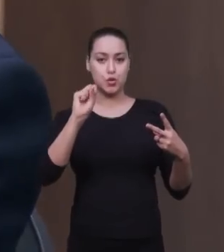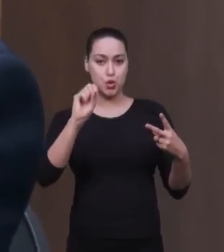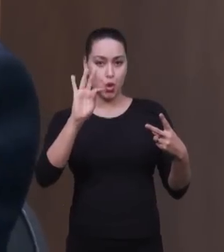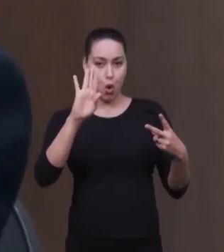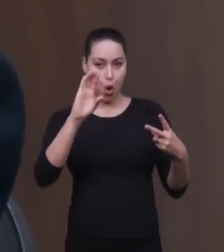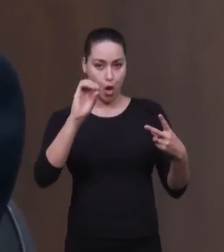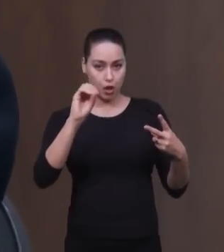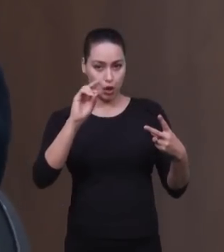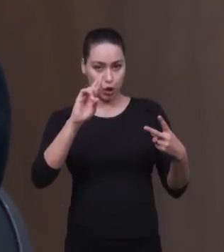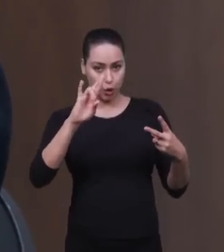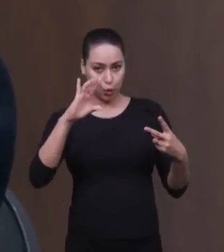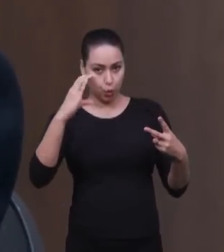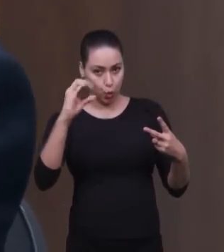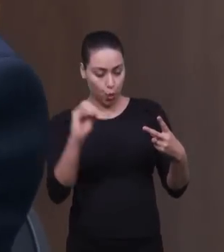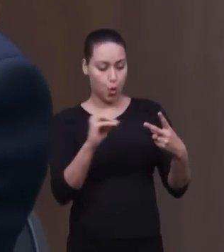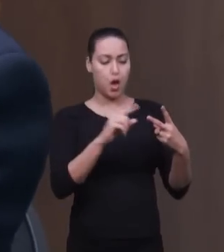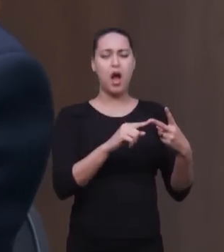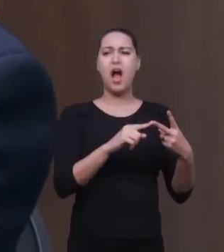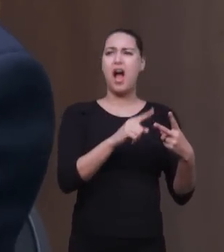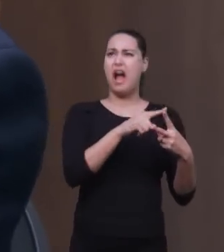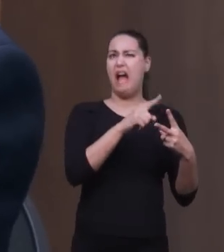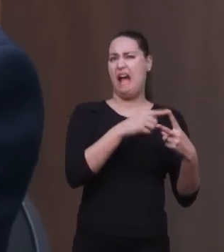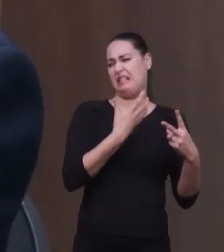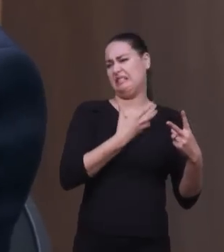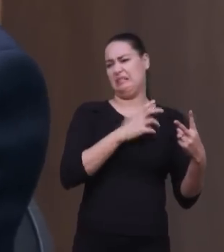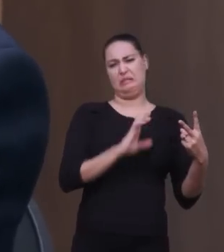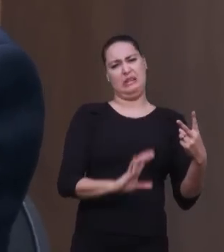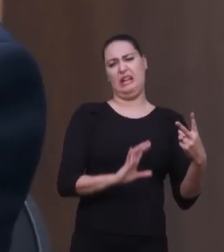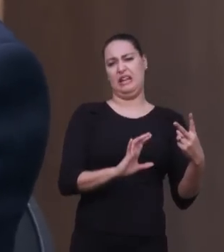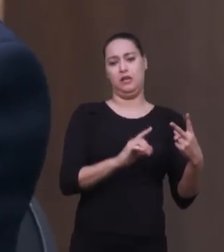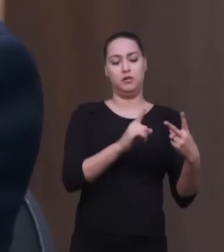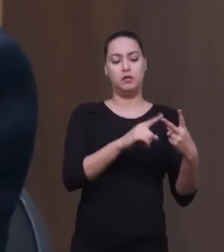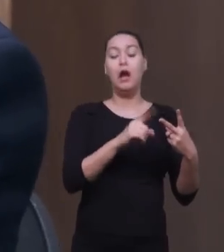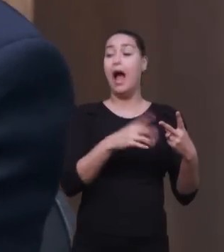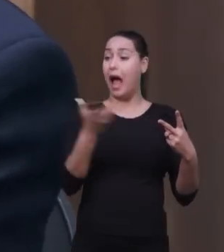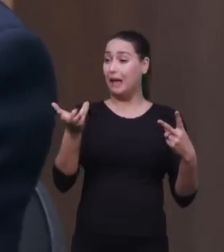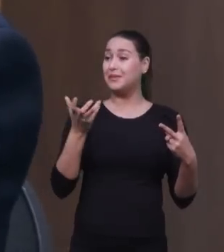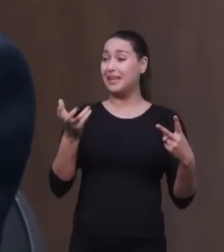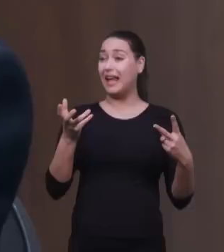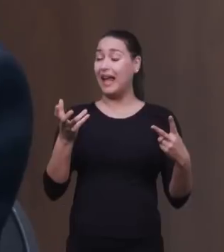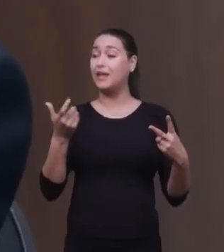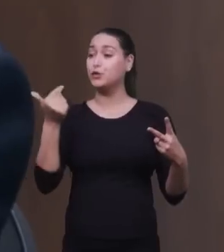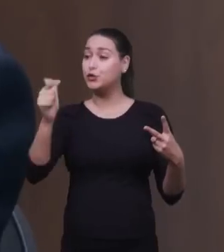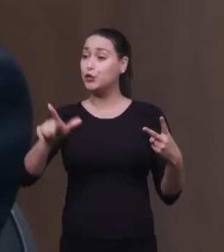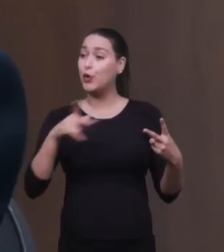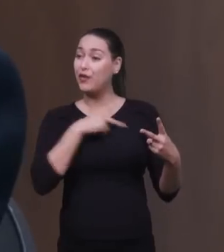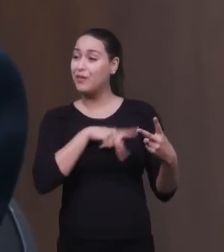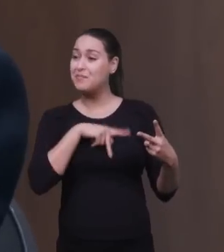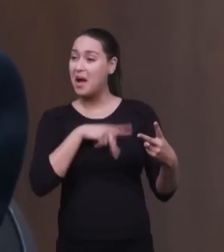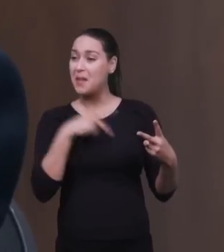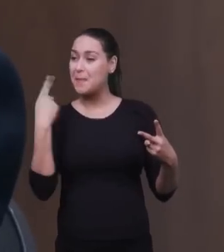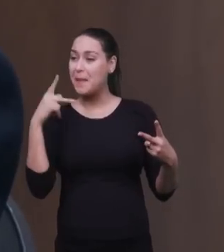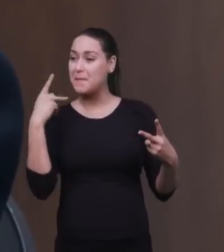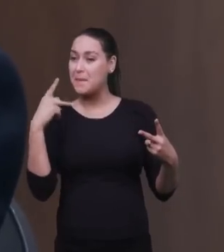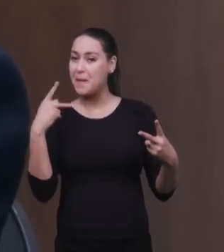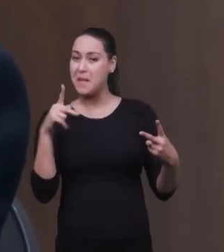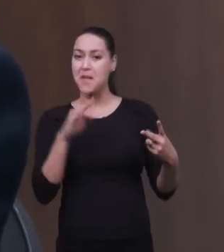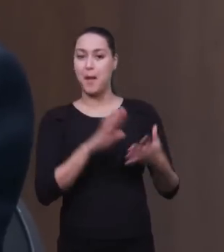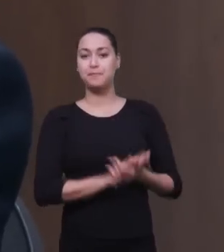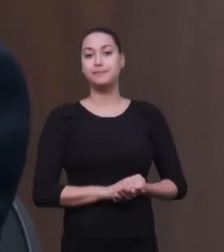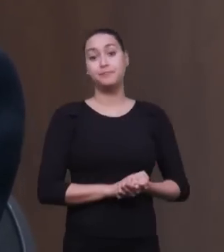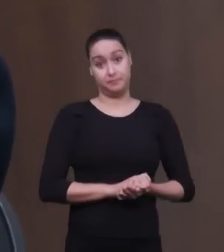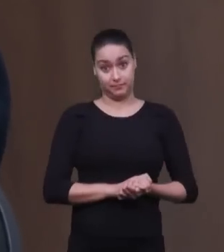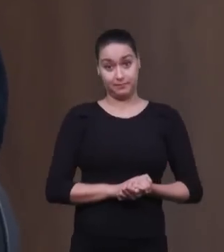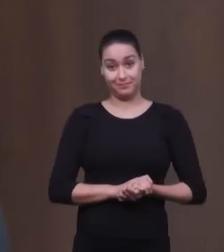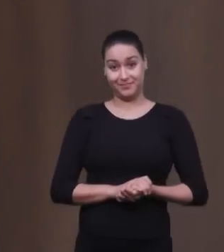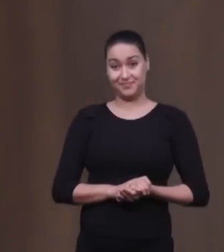mais quero ouvir Paulo. Os outros disseram assim, não, a gente pode ouvir Paulo outra vez. Mas foram embora. Mas os que ficaram ali, o texto termina